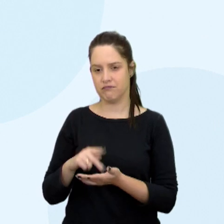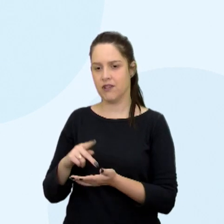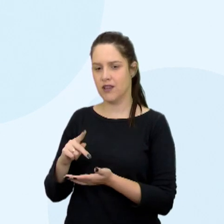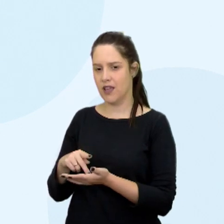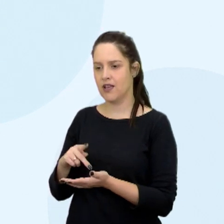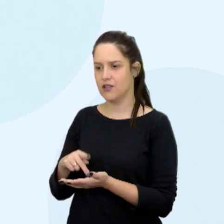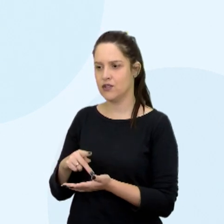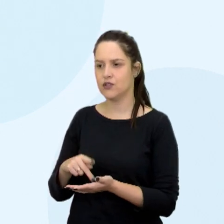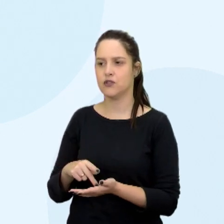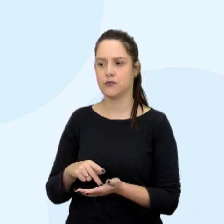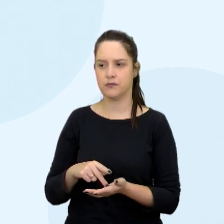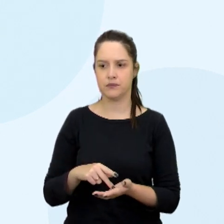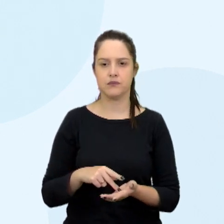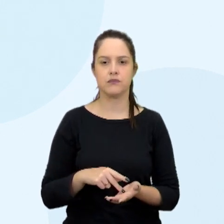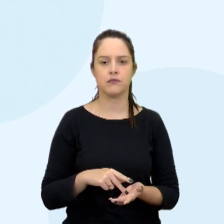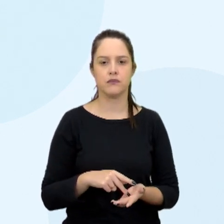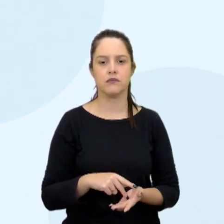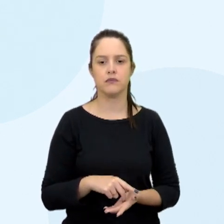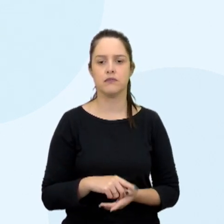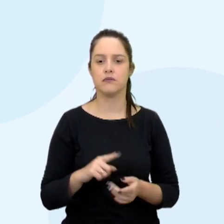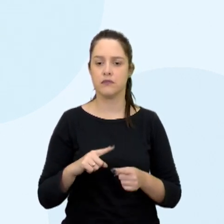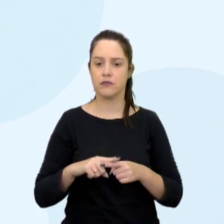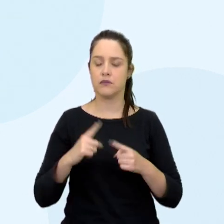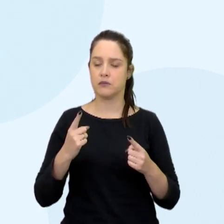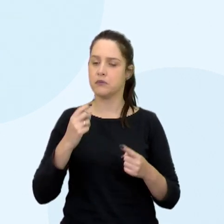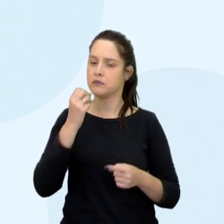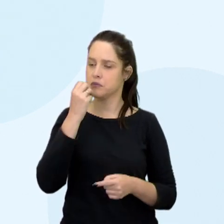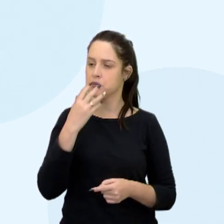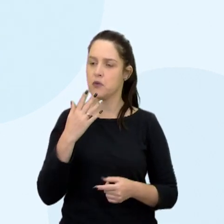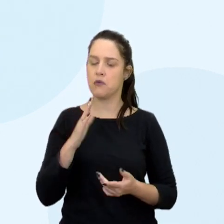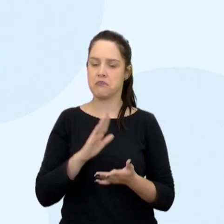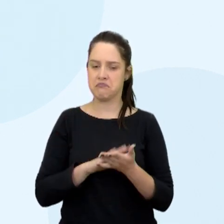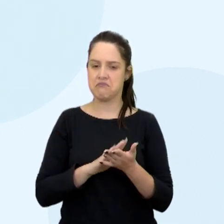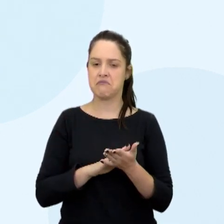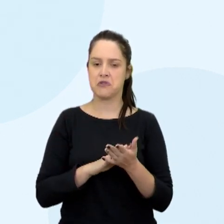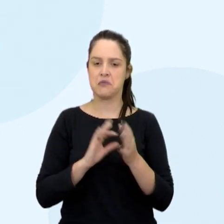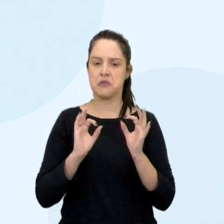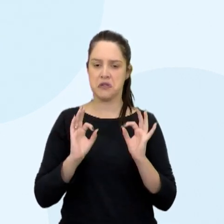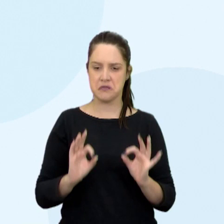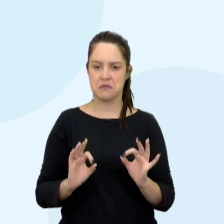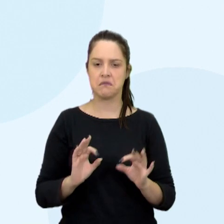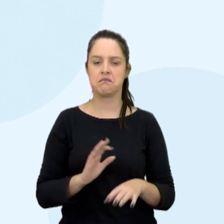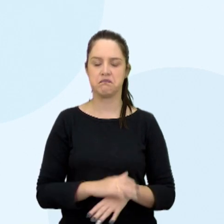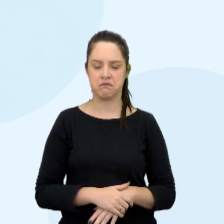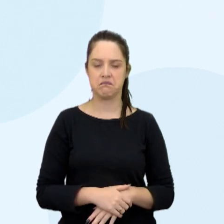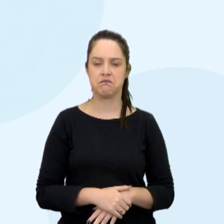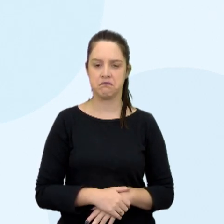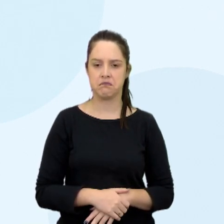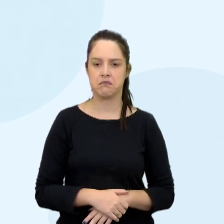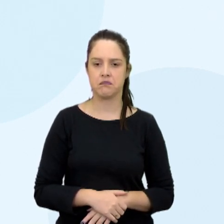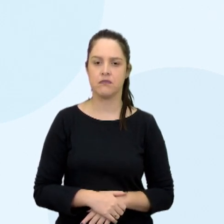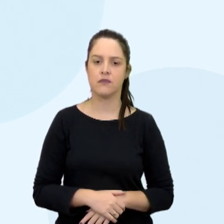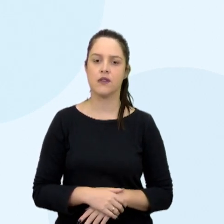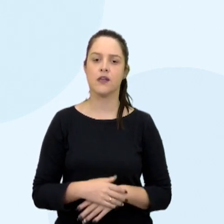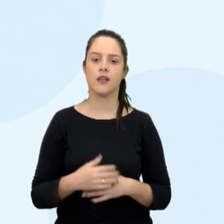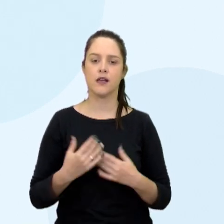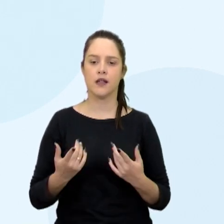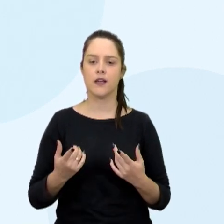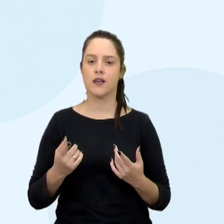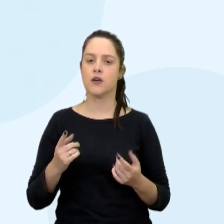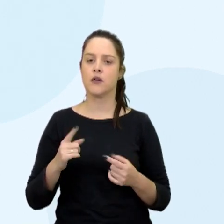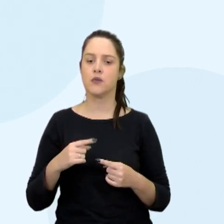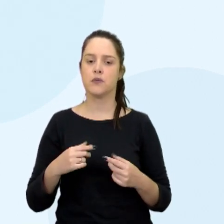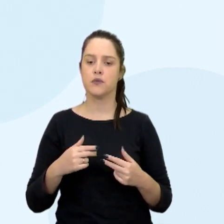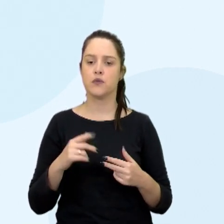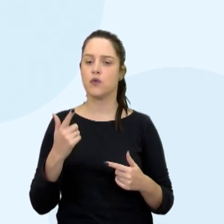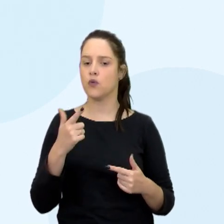verdade, recorte. Né? Eu diria que é narrativo, mas... Boa, muito bem, narrativo, isso mesmo, gente. Ó, tá contando uma história, mesmo que seja uma história simples. É a história de